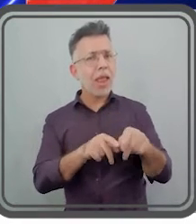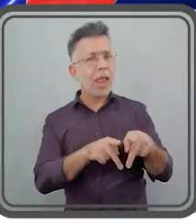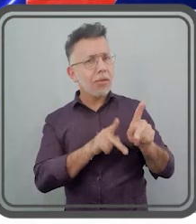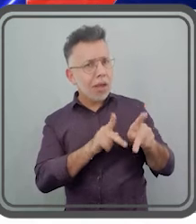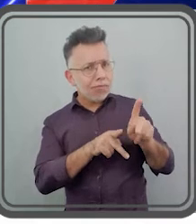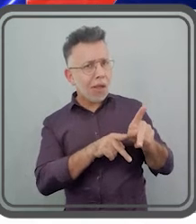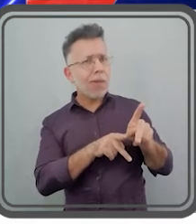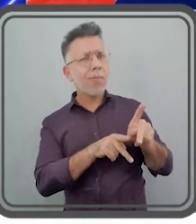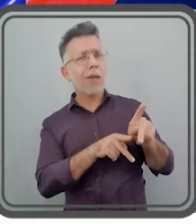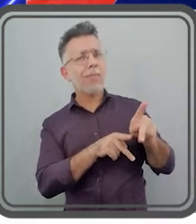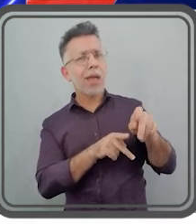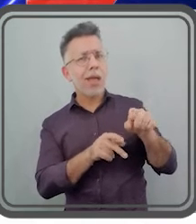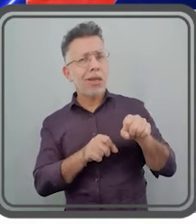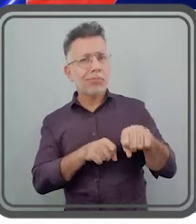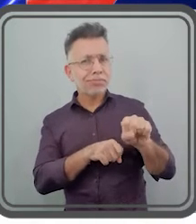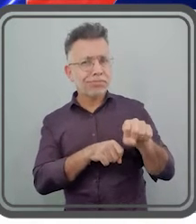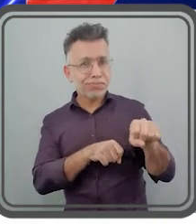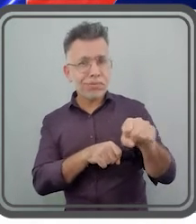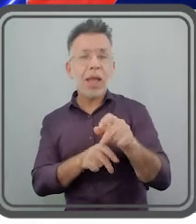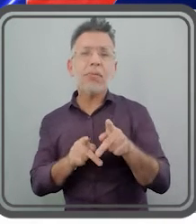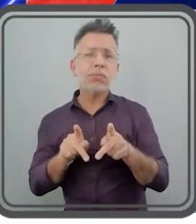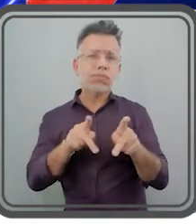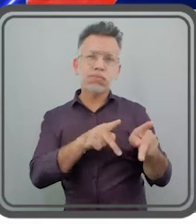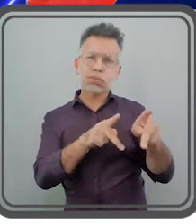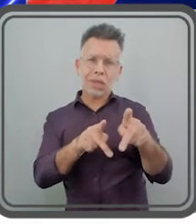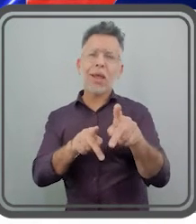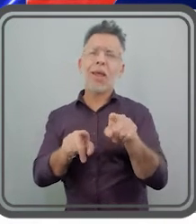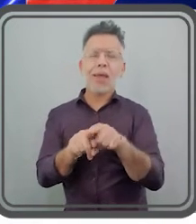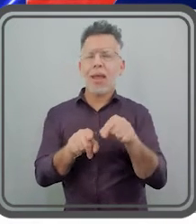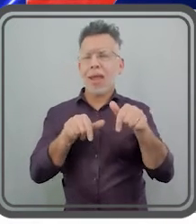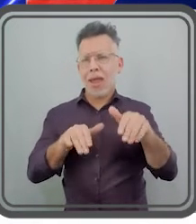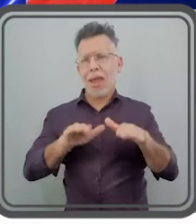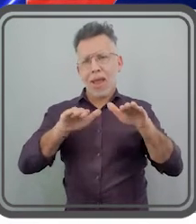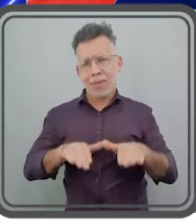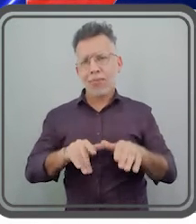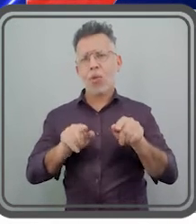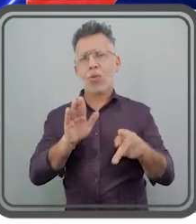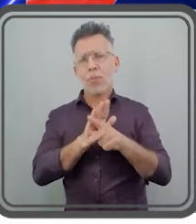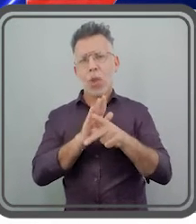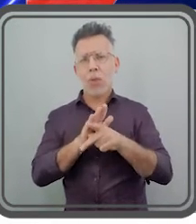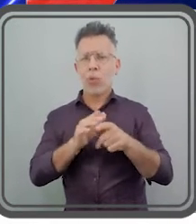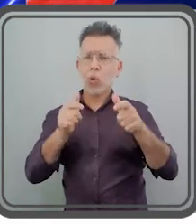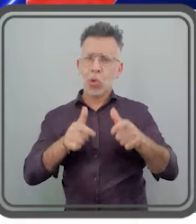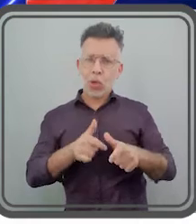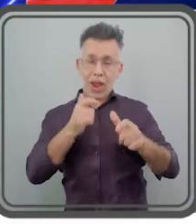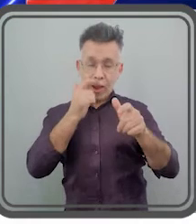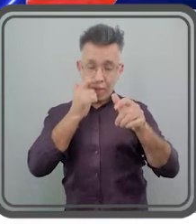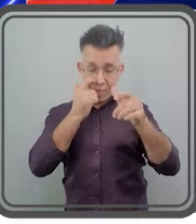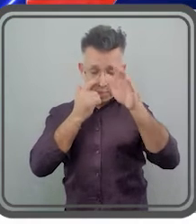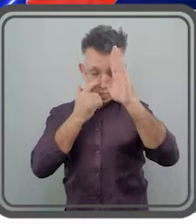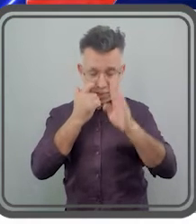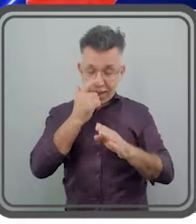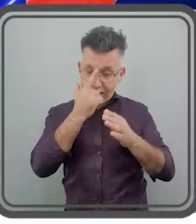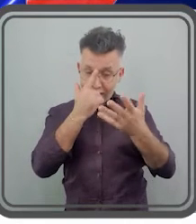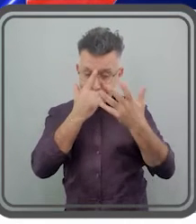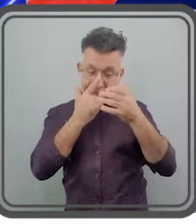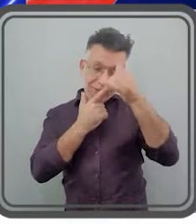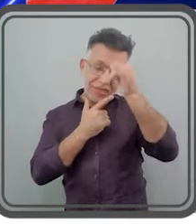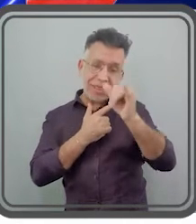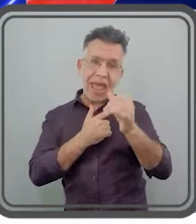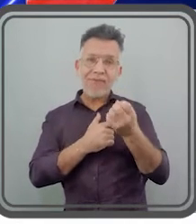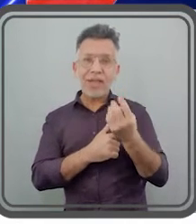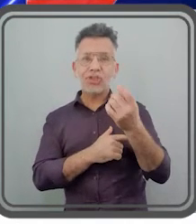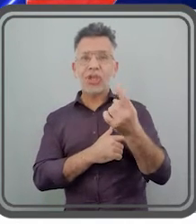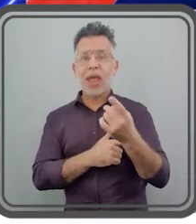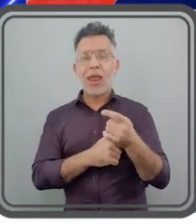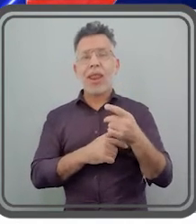é uma é uma viagem doméstica né então acabam viajando médicament às vezes algumas coisas para evitar um pouco viajar de avião